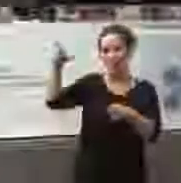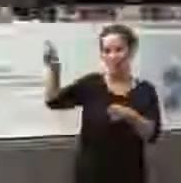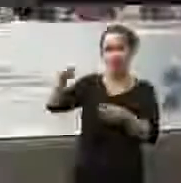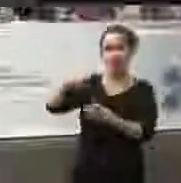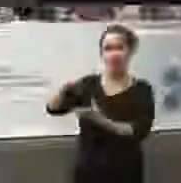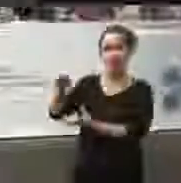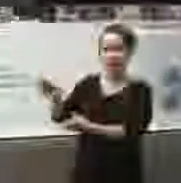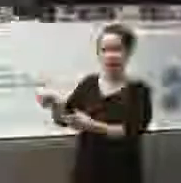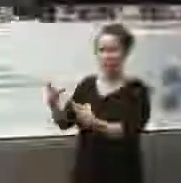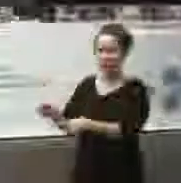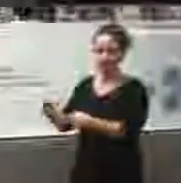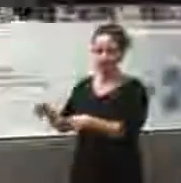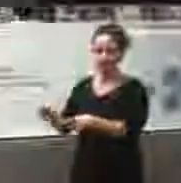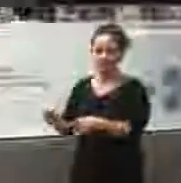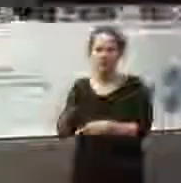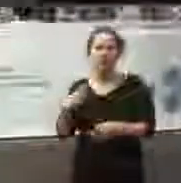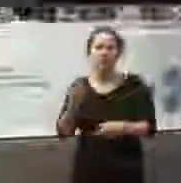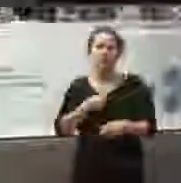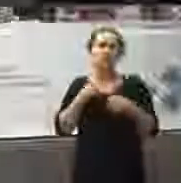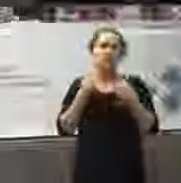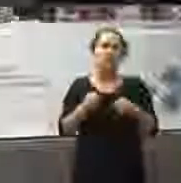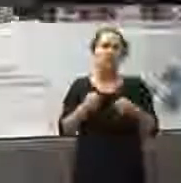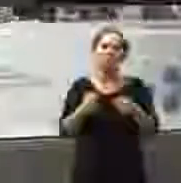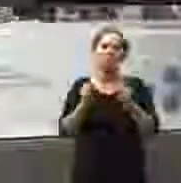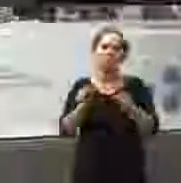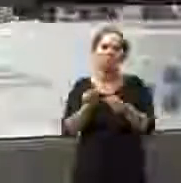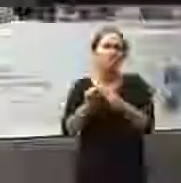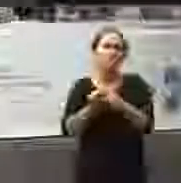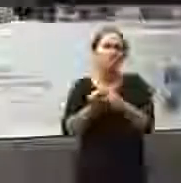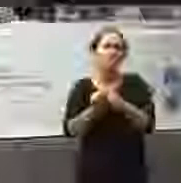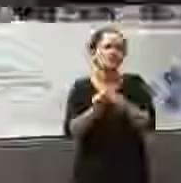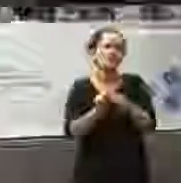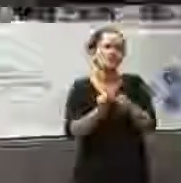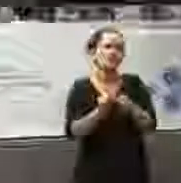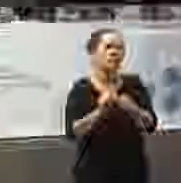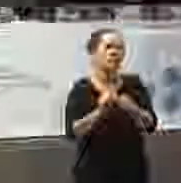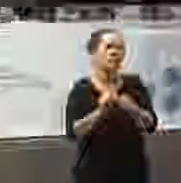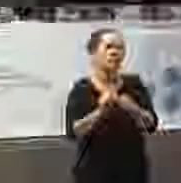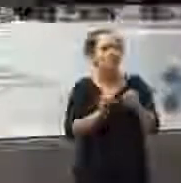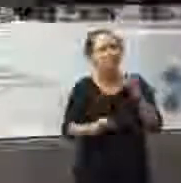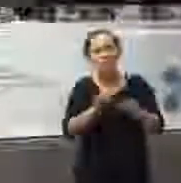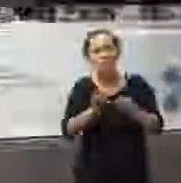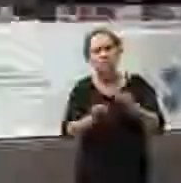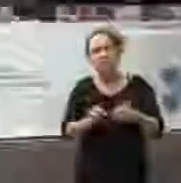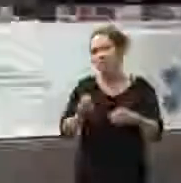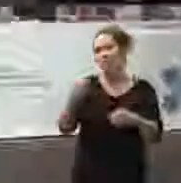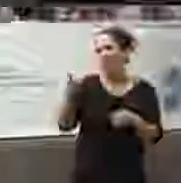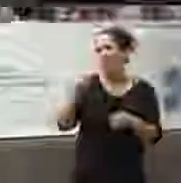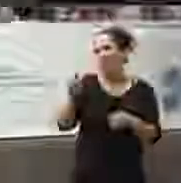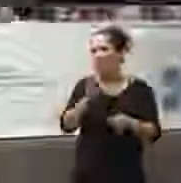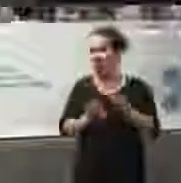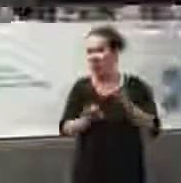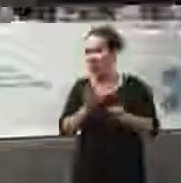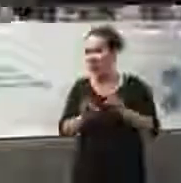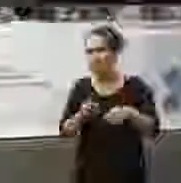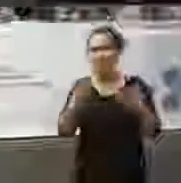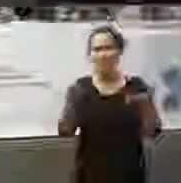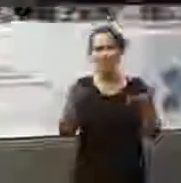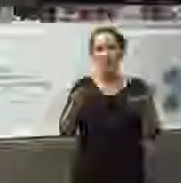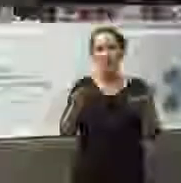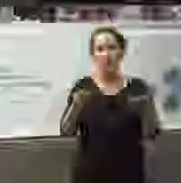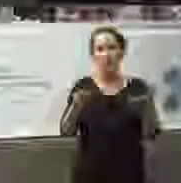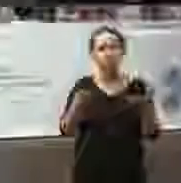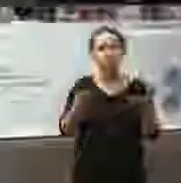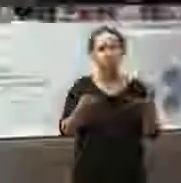o que a gente pode fazer a respeito né judicializar não judicializar quais são as